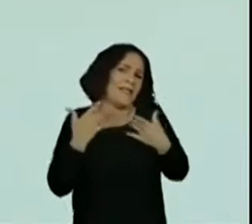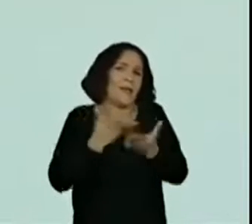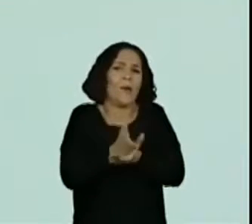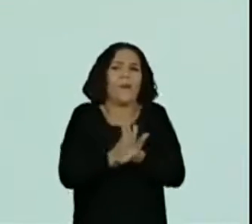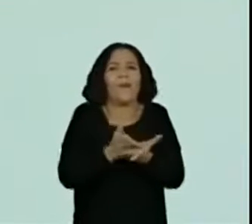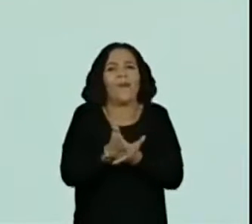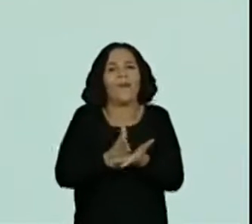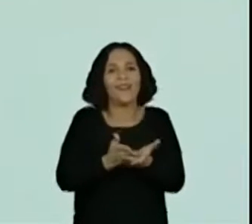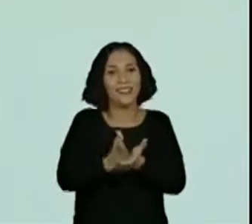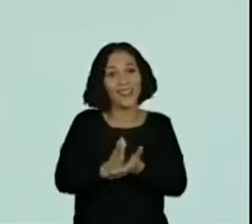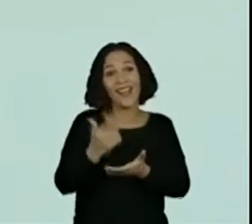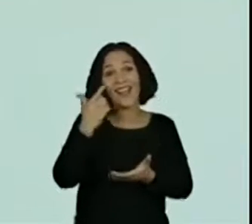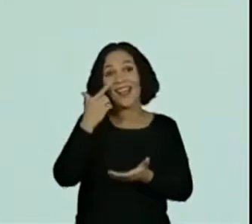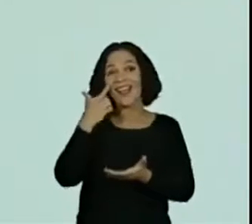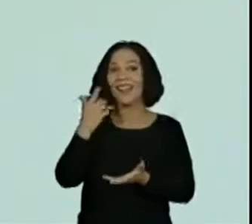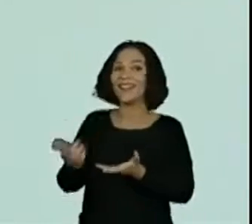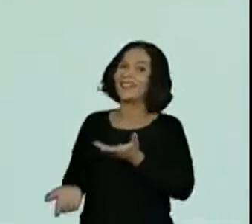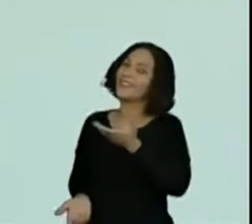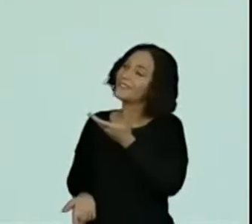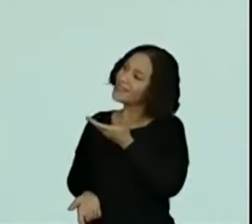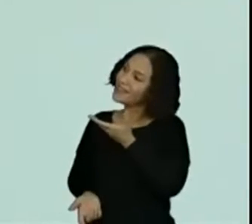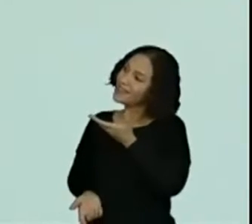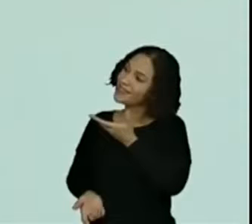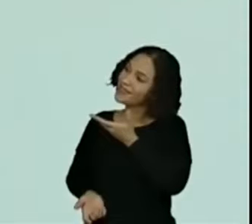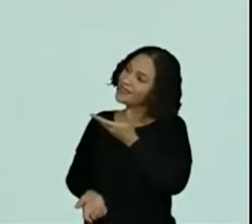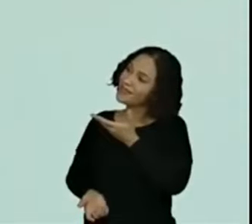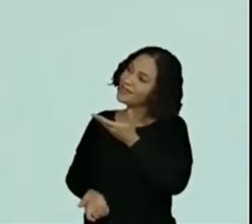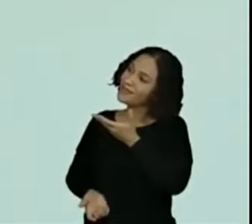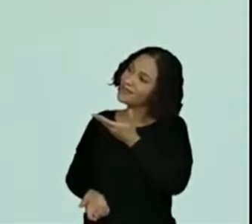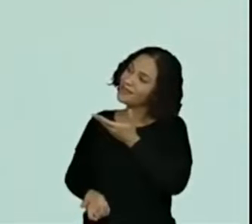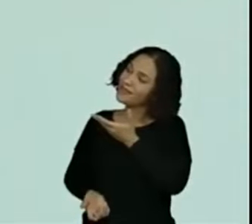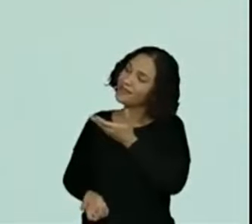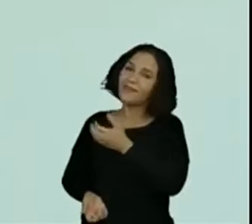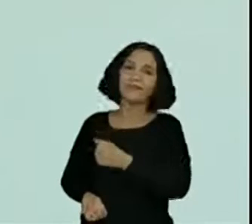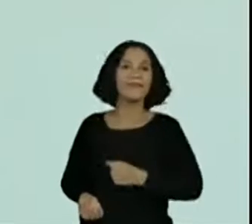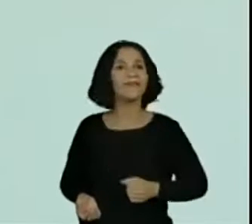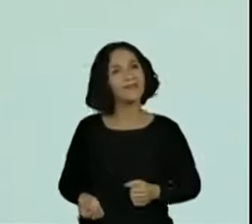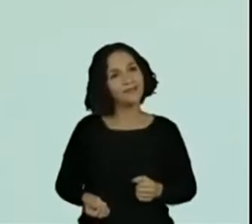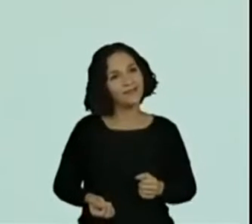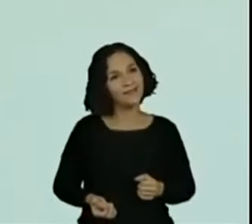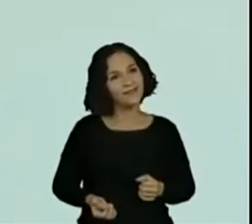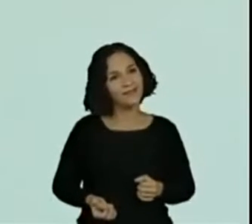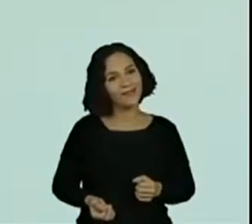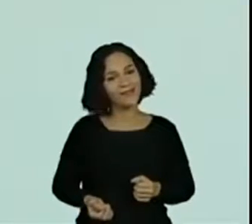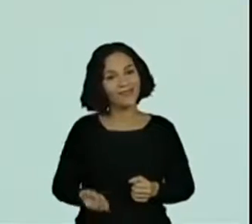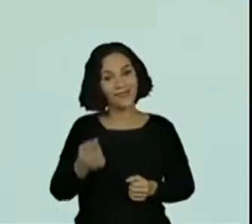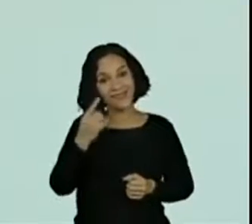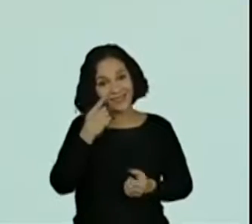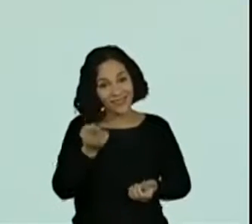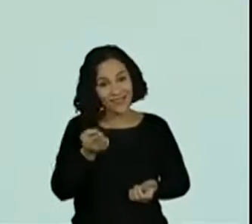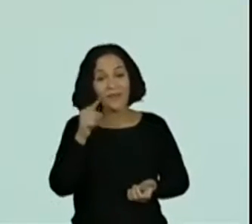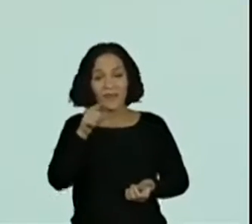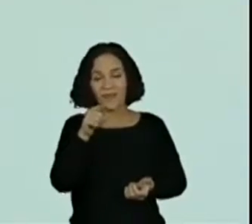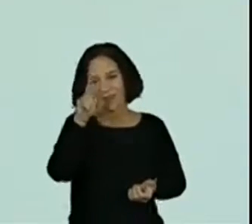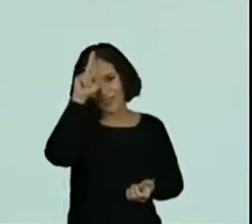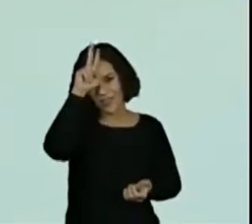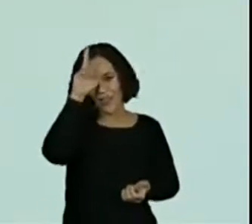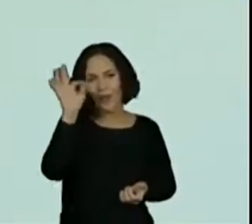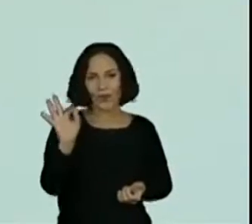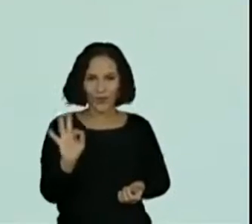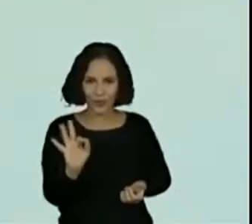olha o detalhe aí, professora, dessa formiga aí. Olha aí. Olha aí, E aí, turminha? Essa